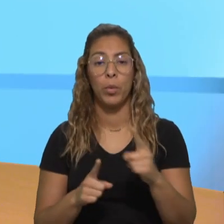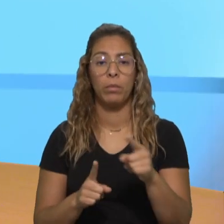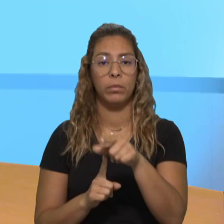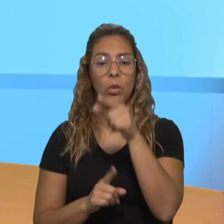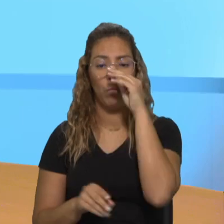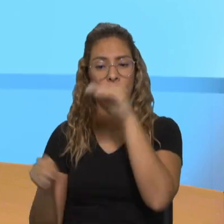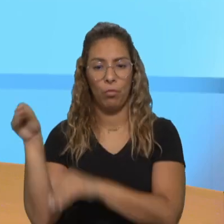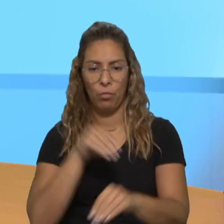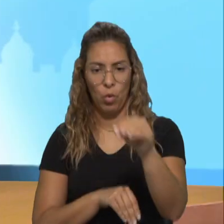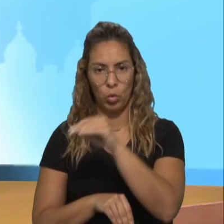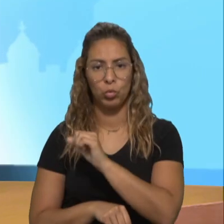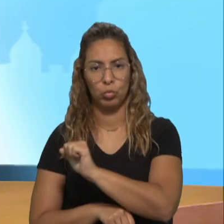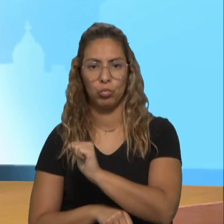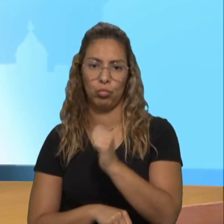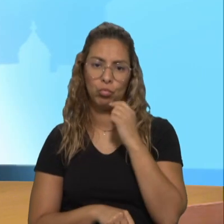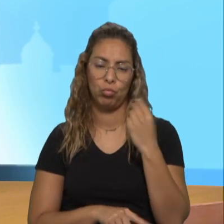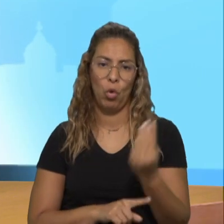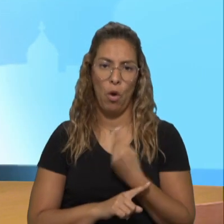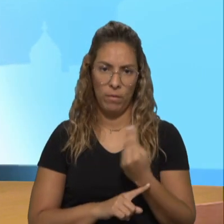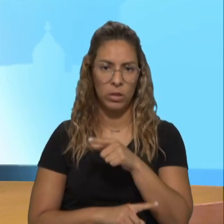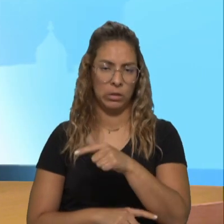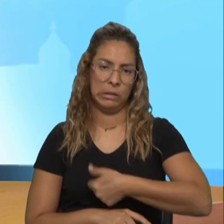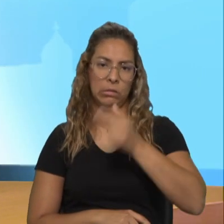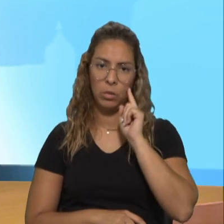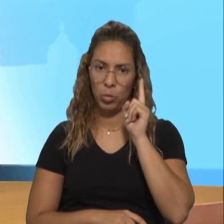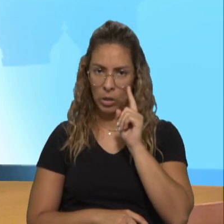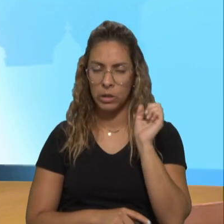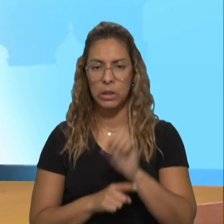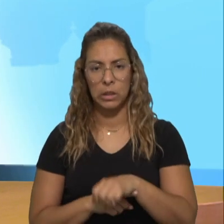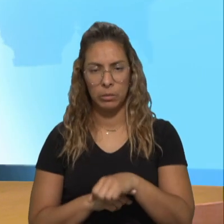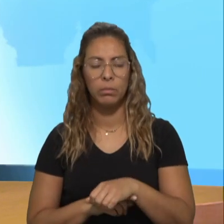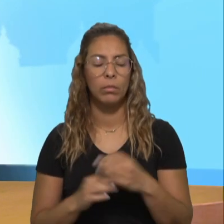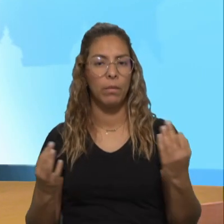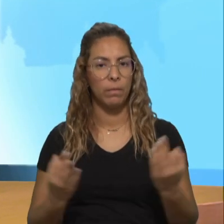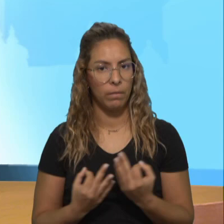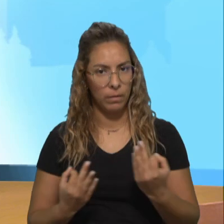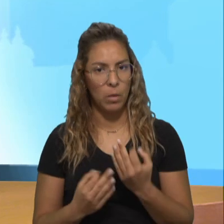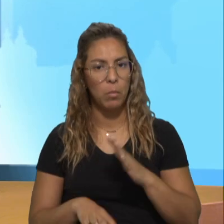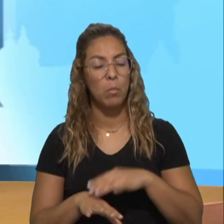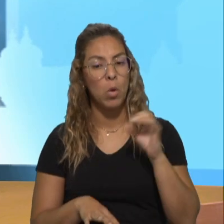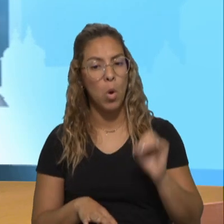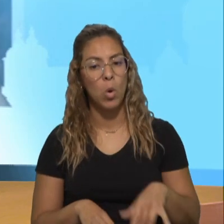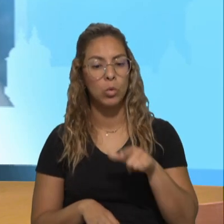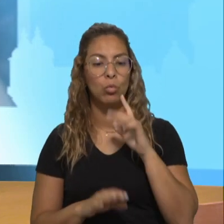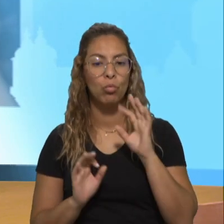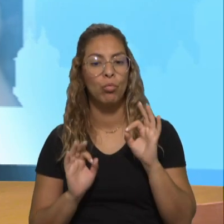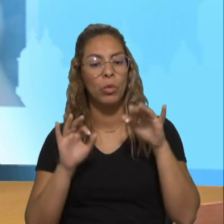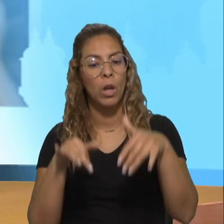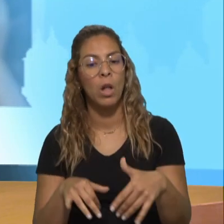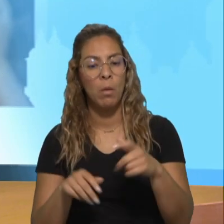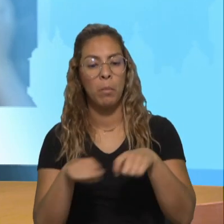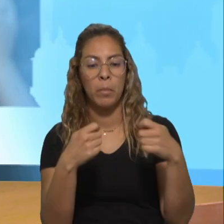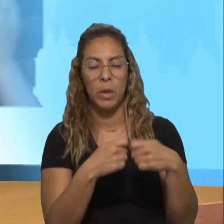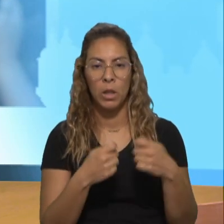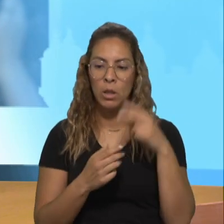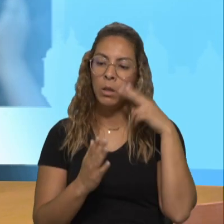dos jovens é importante e Sim. tem uma voz fundamental até na leitura que depois que os partidos políticos podem fazer?